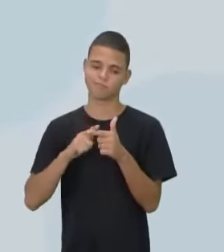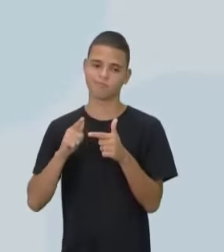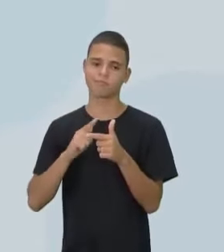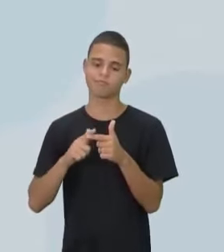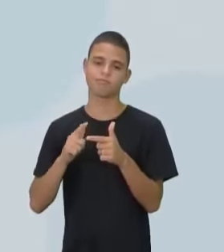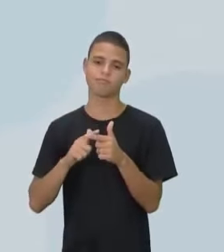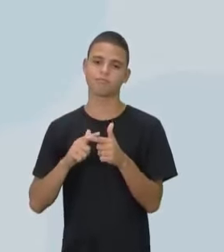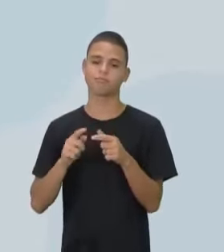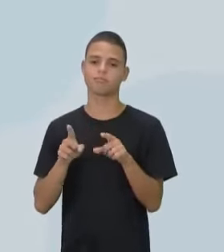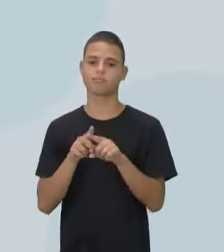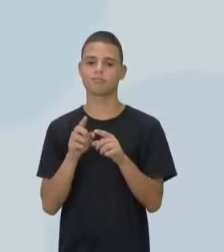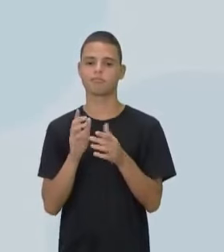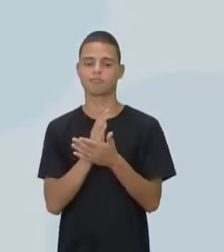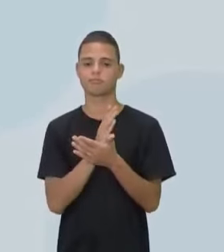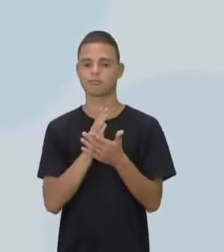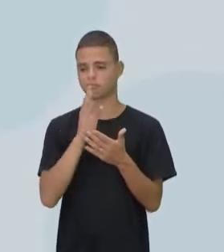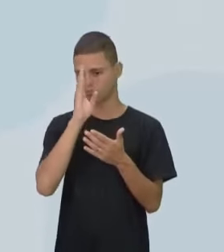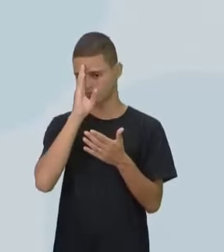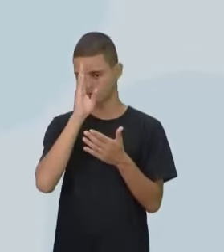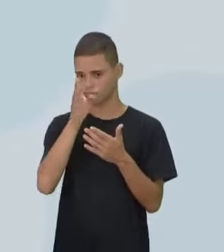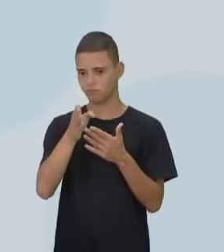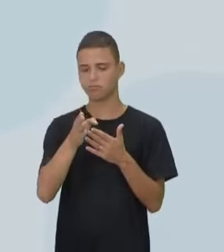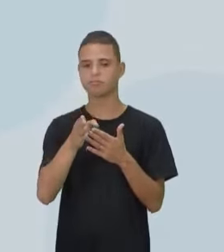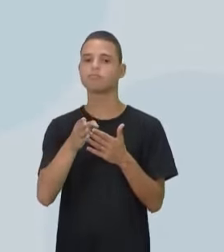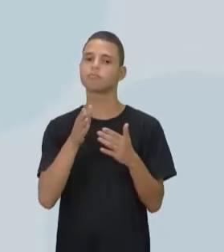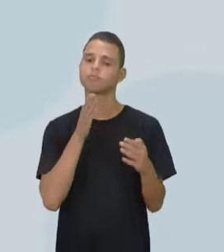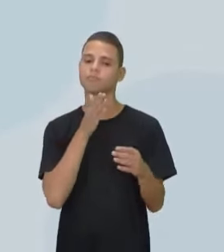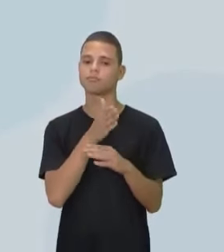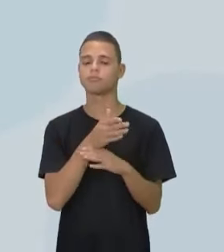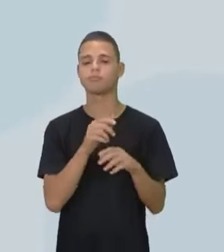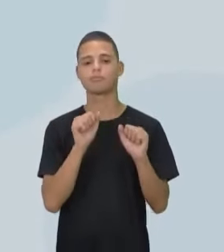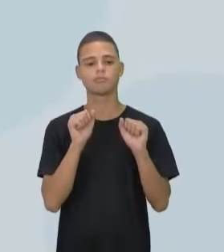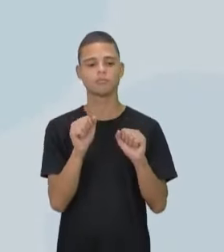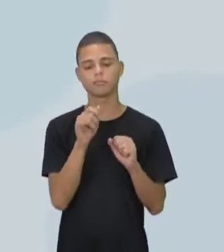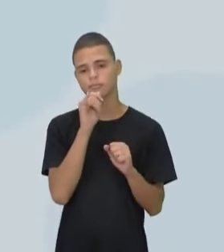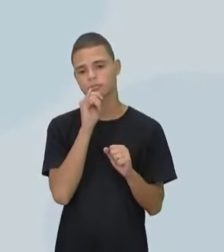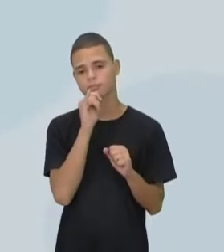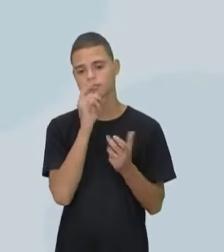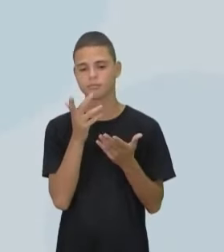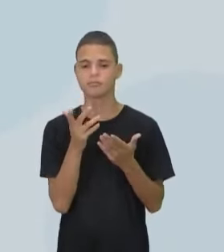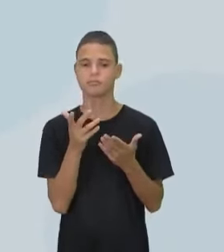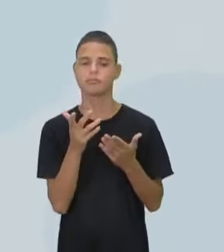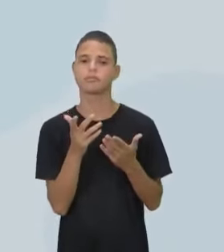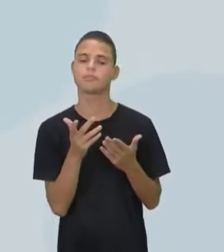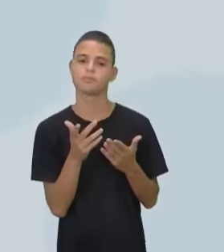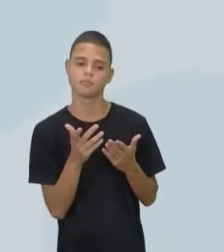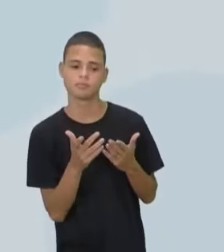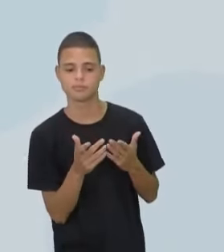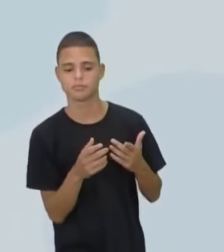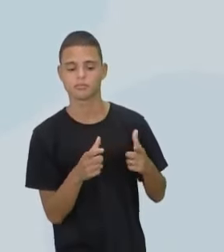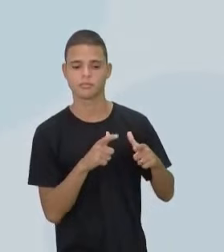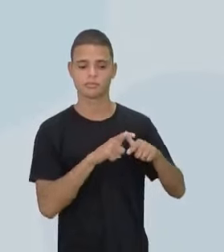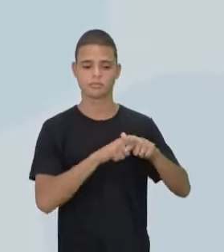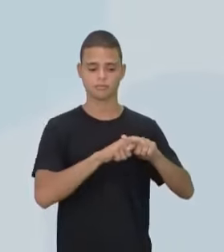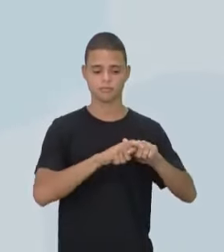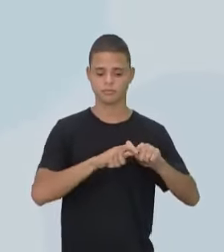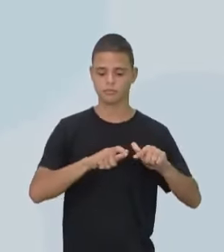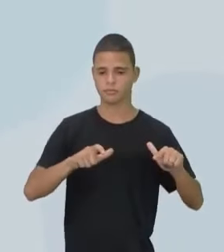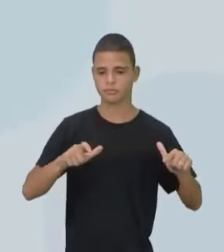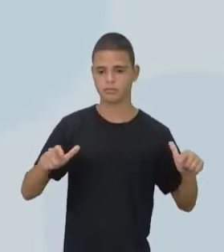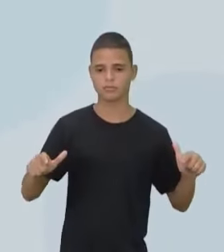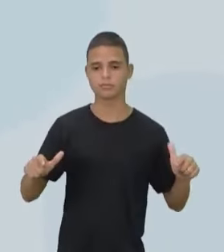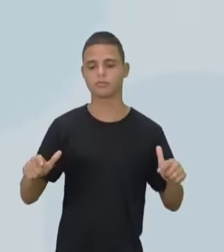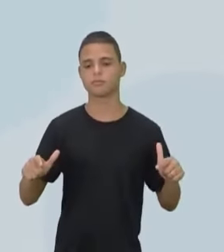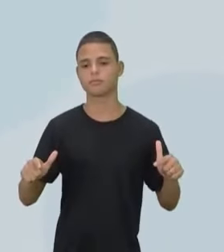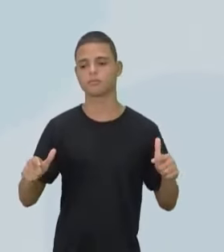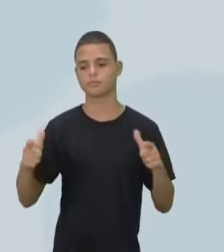e também com intervenções diretas no canal. Ou seja, eu posso dragar esse canal, ou seja, aumento a quantidade,